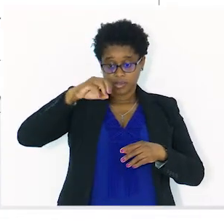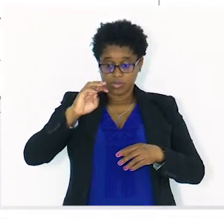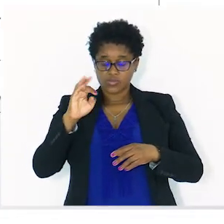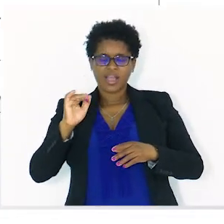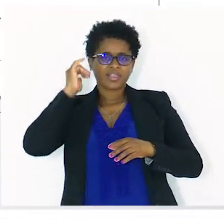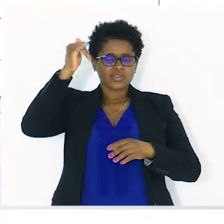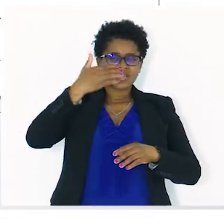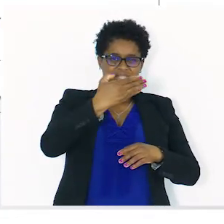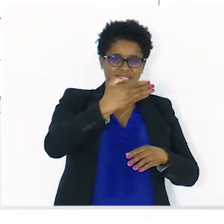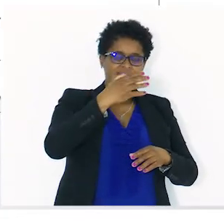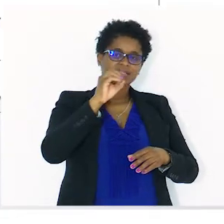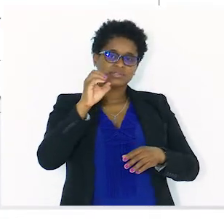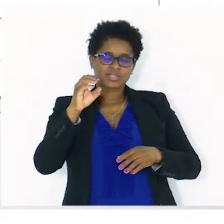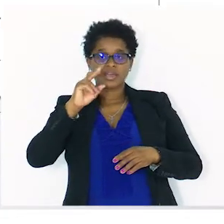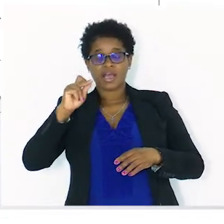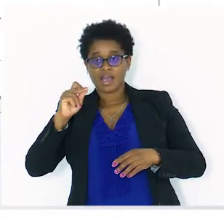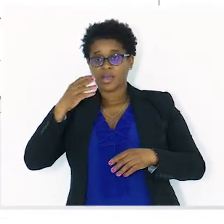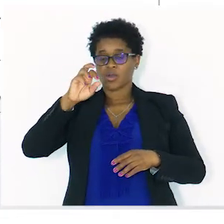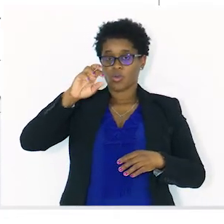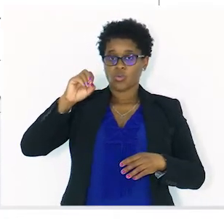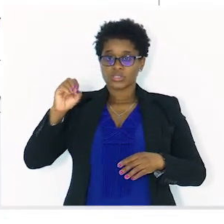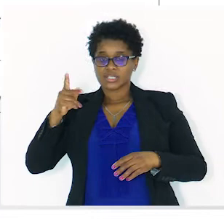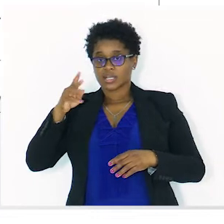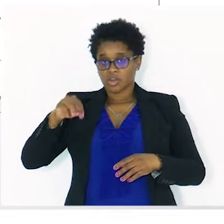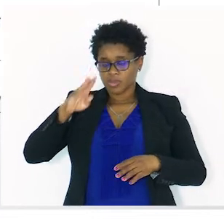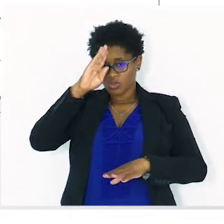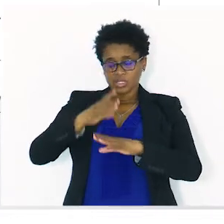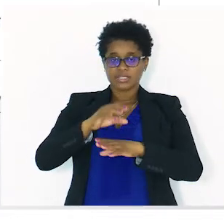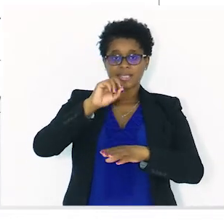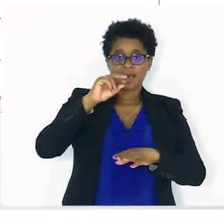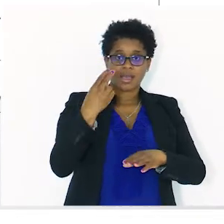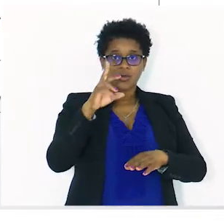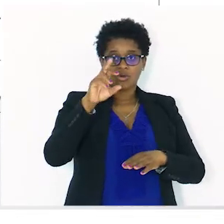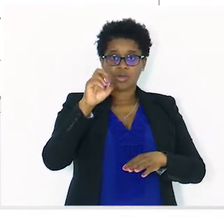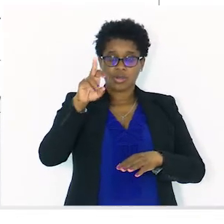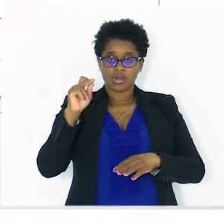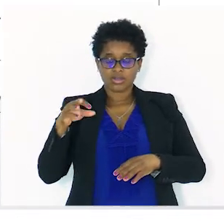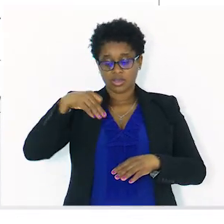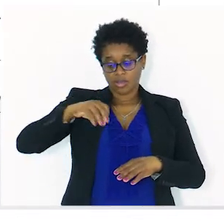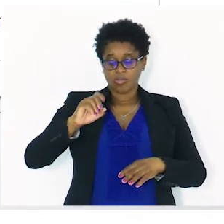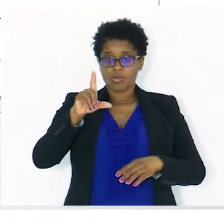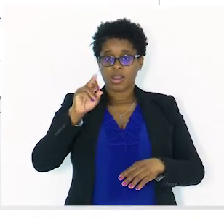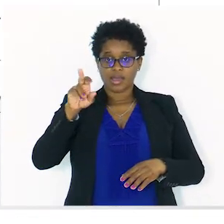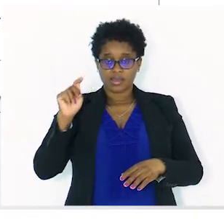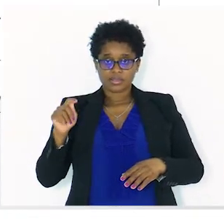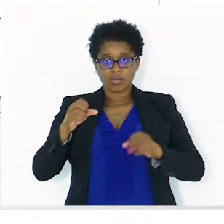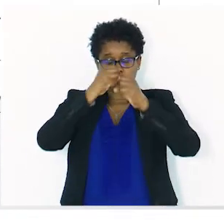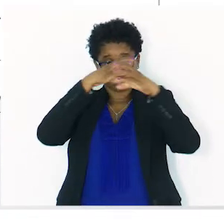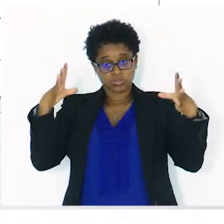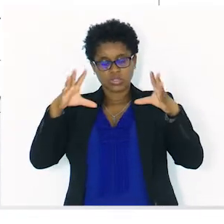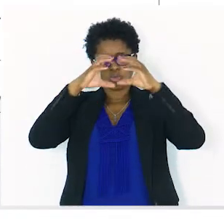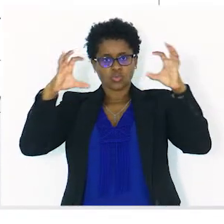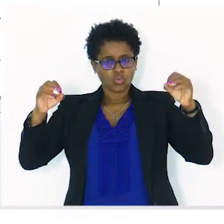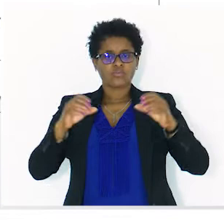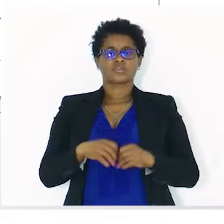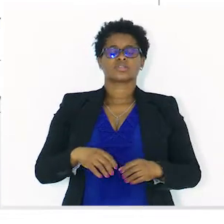a 800 km, ocorre as auroras polares, que é devido a bombardeamentos de nuvens de íons que vêm do